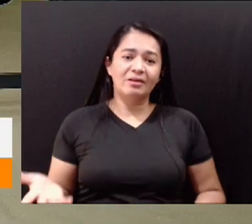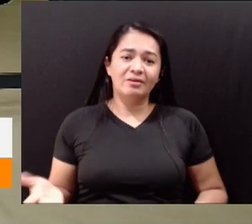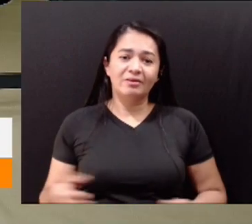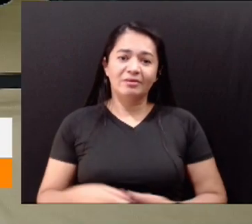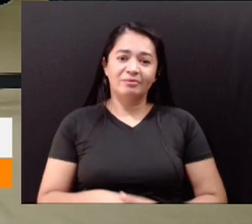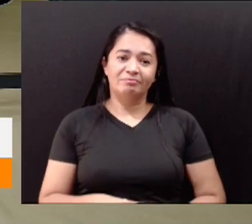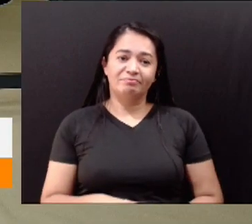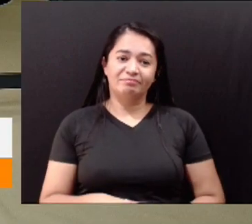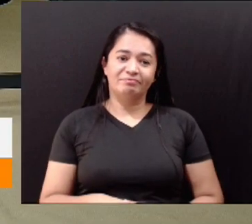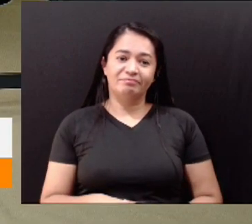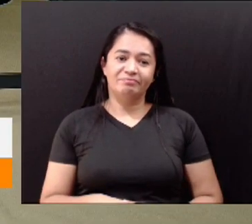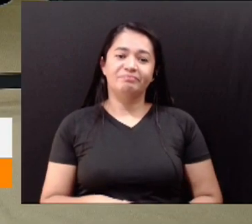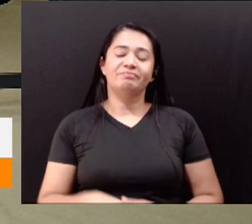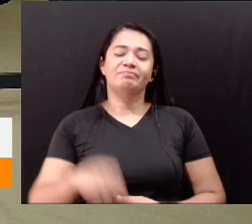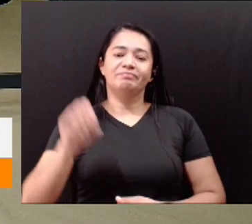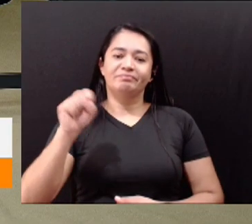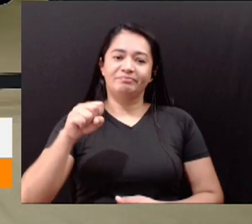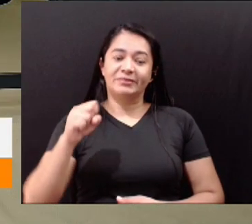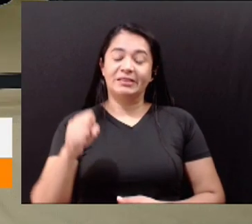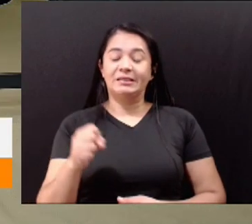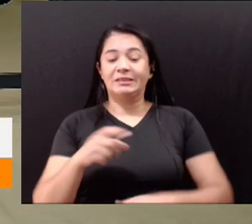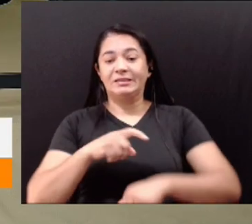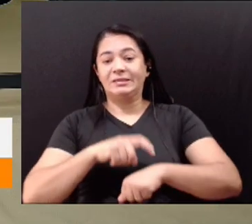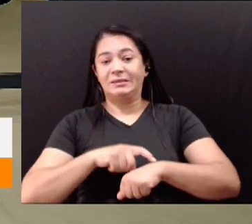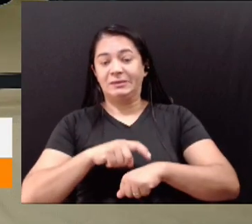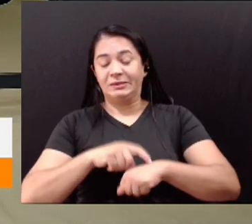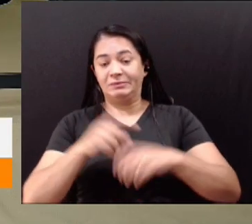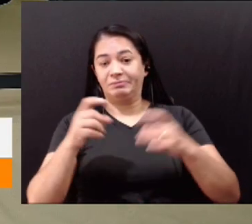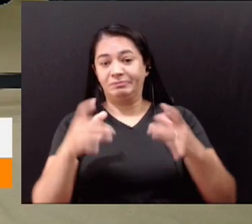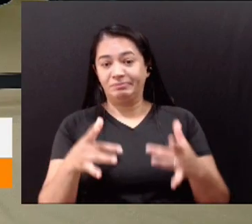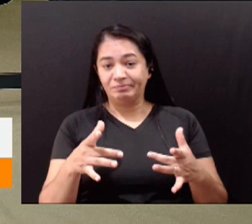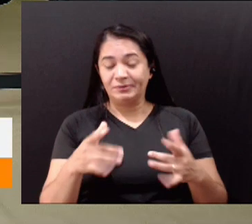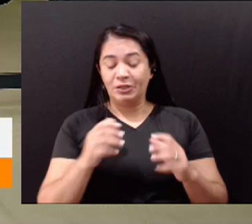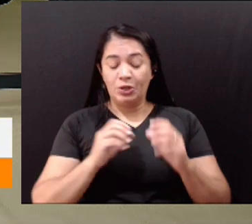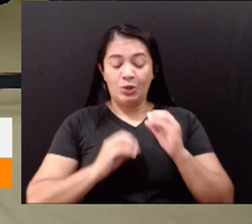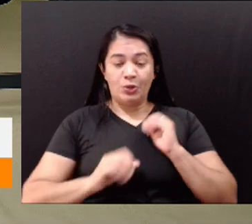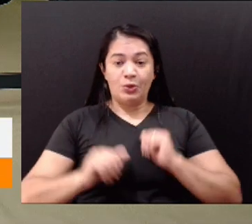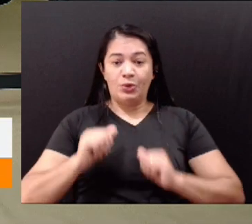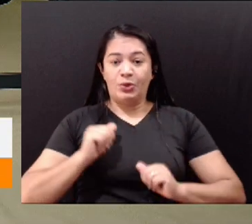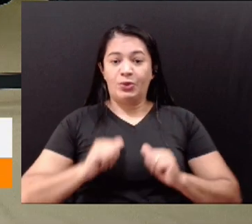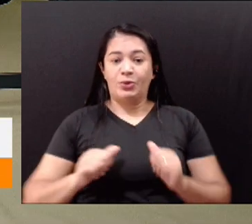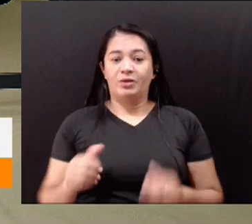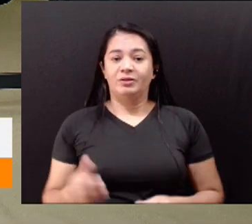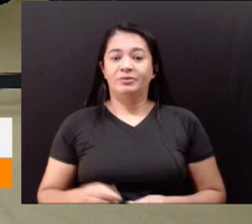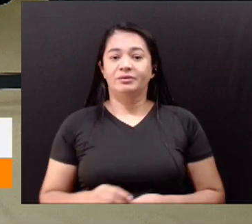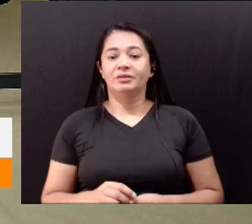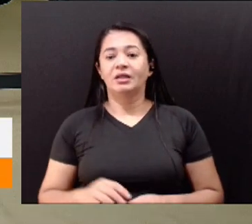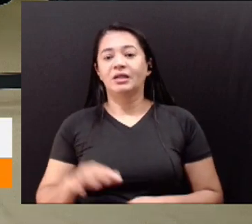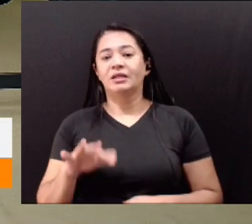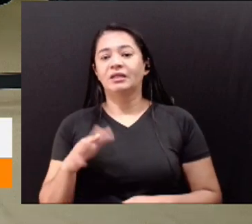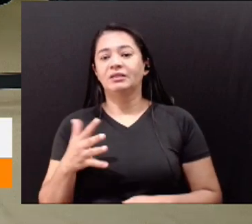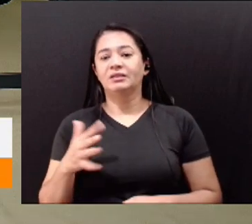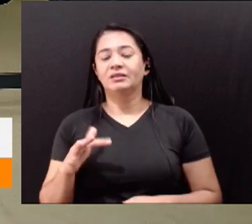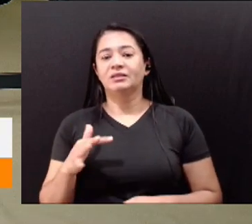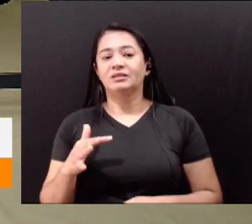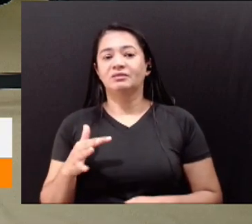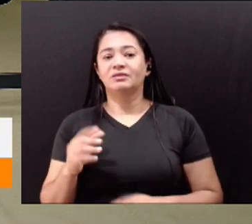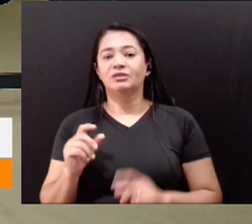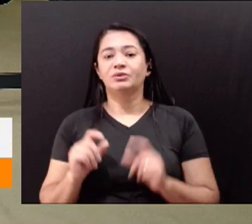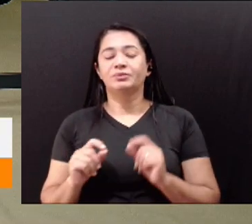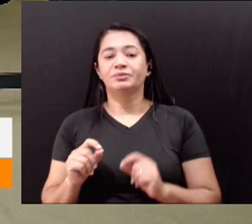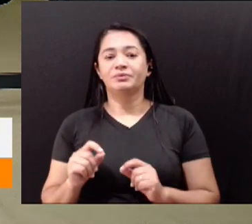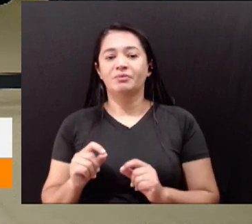E essa sobra de tempo, essa ociosidade é que às vezes traz aquela questão de